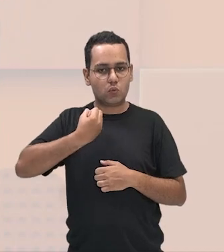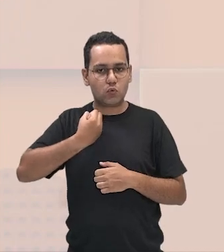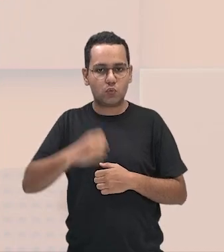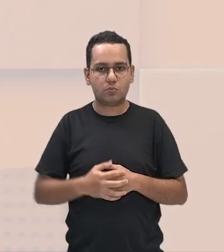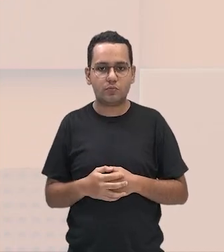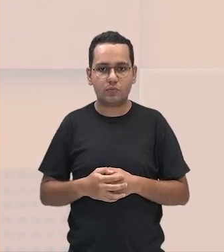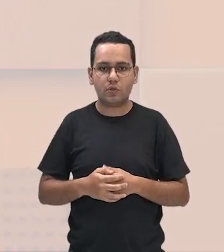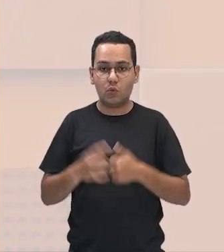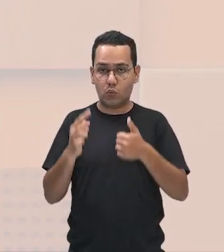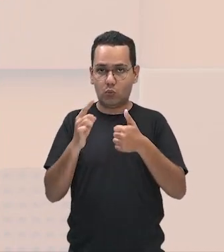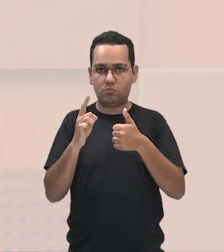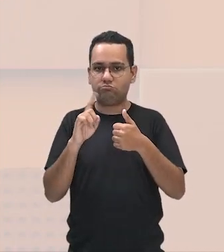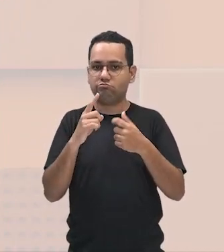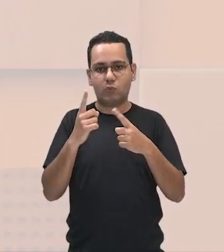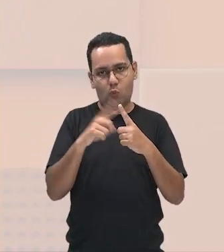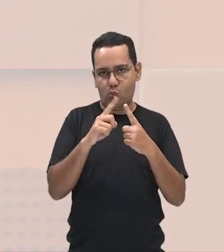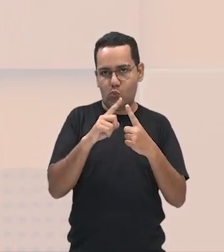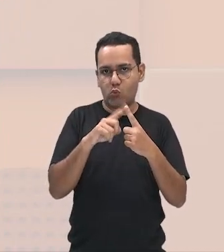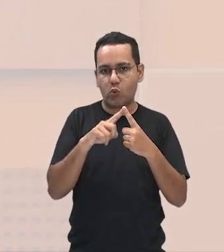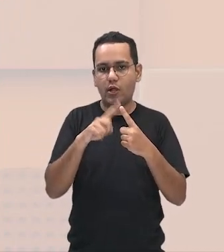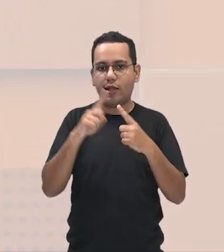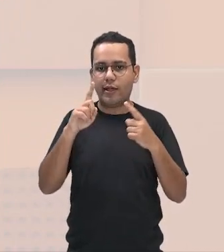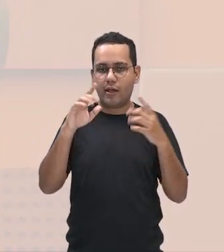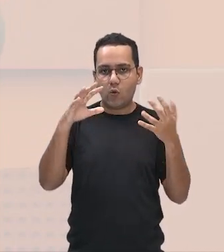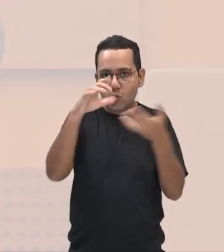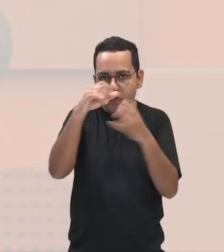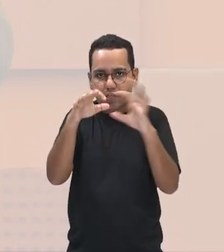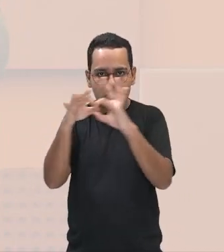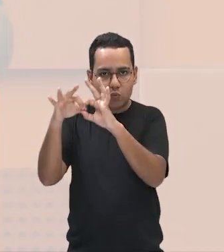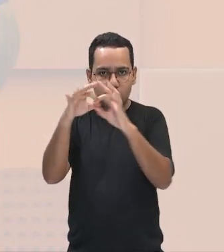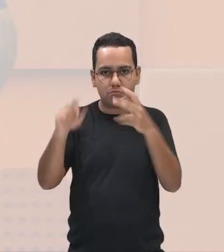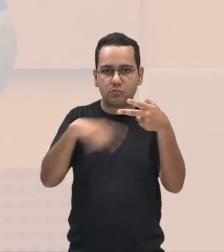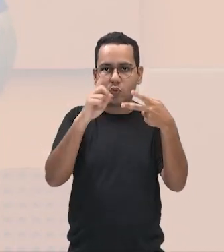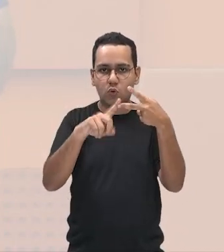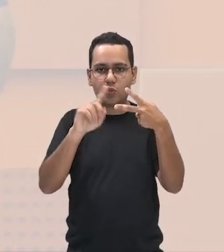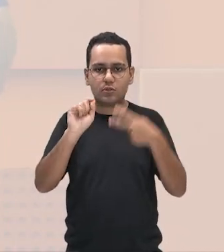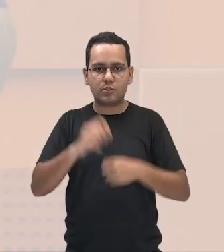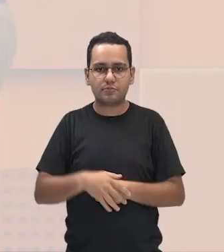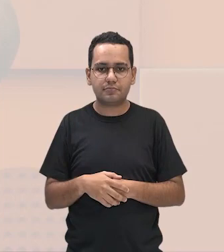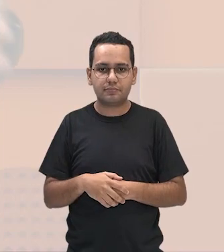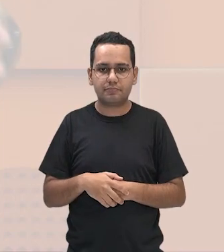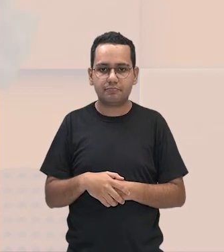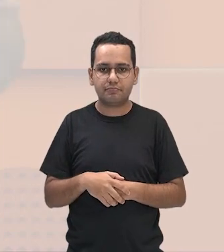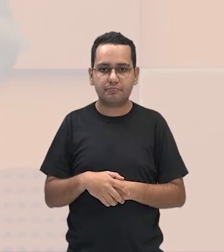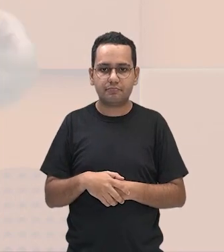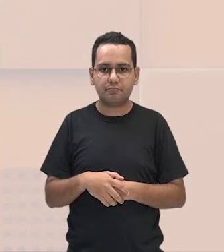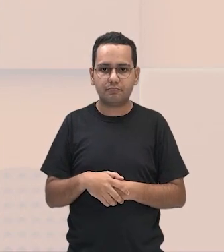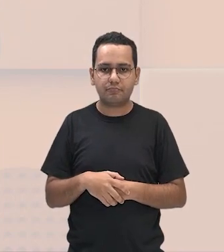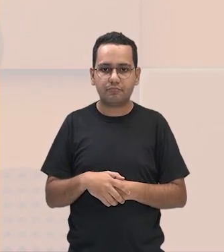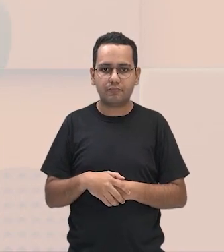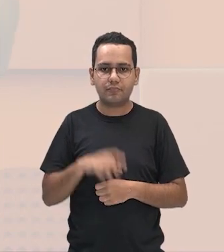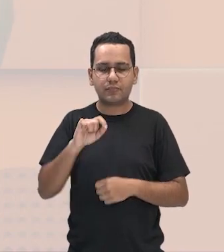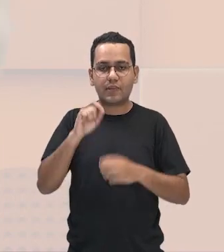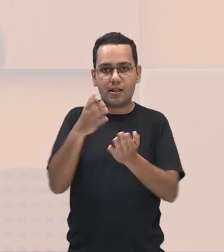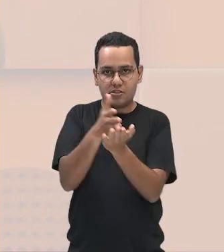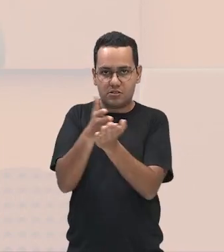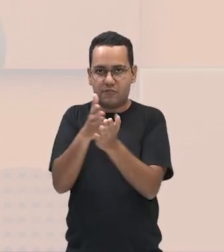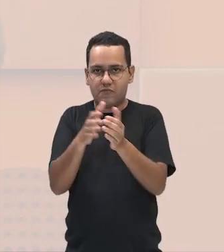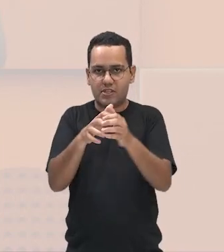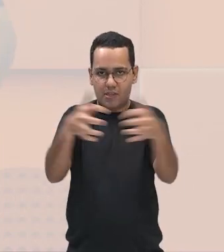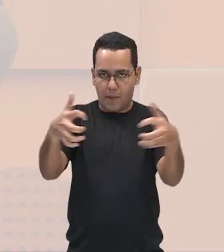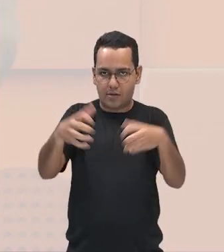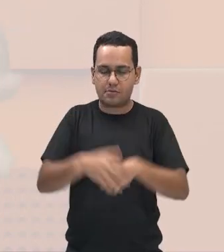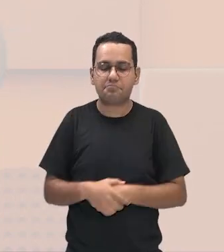simbolizava a unidade essencial do universo. O 2 expressava, pelo contrário, o quê? A divisão, o conflito. O número